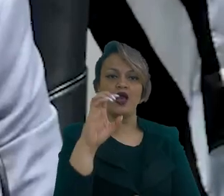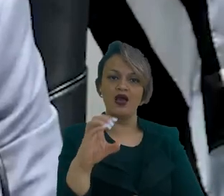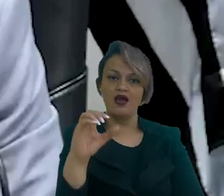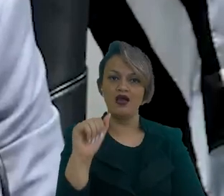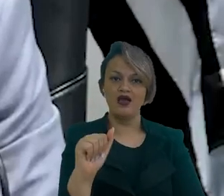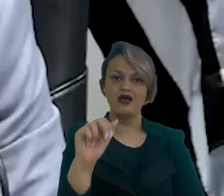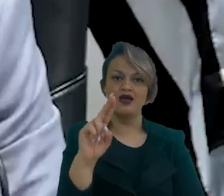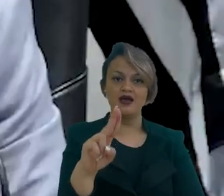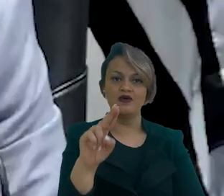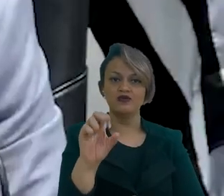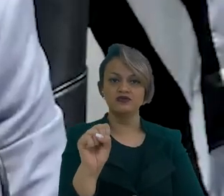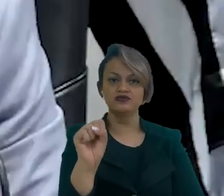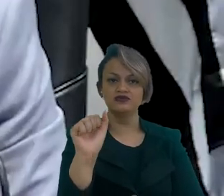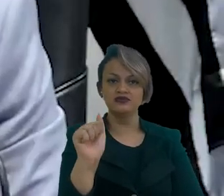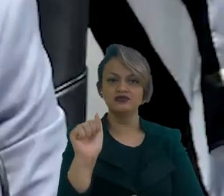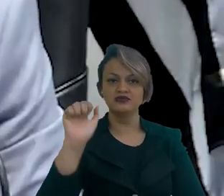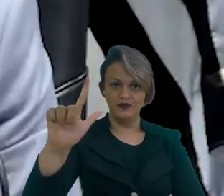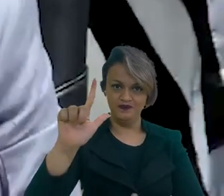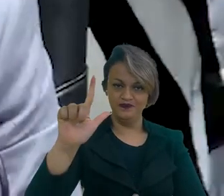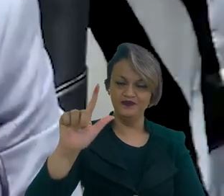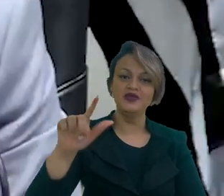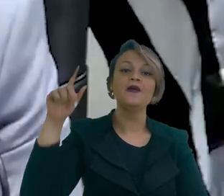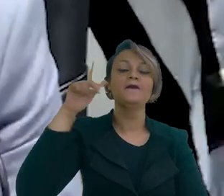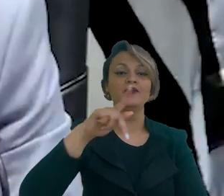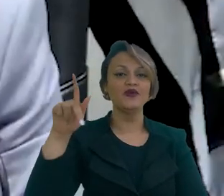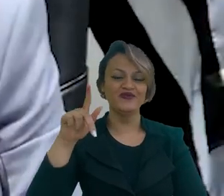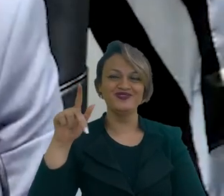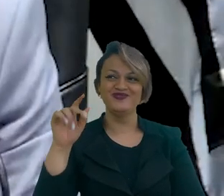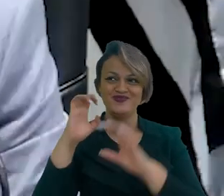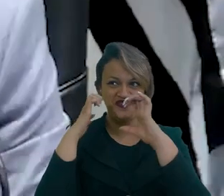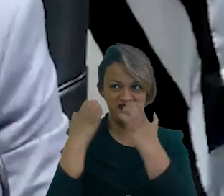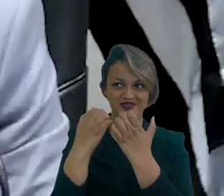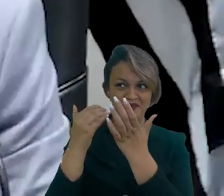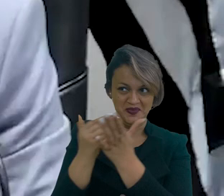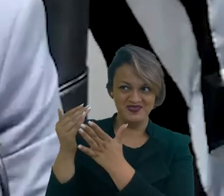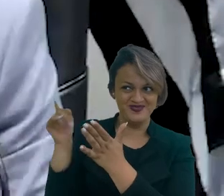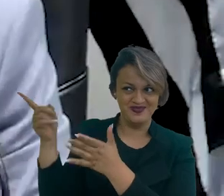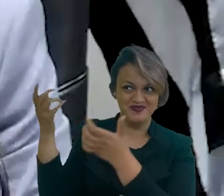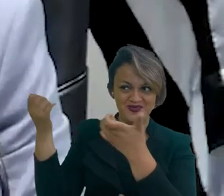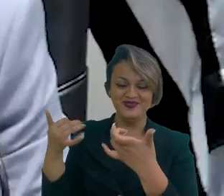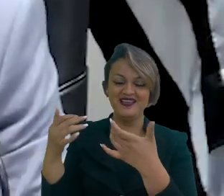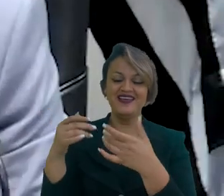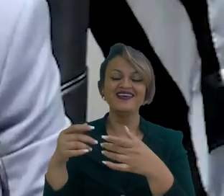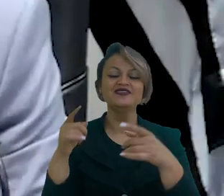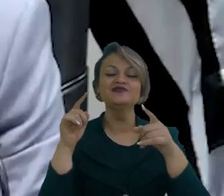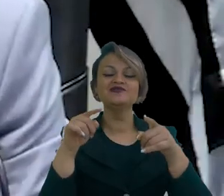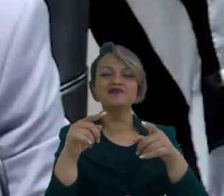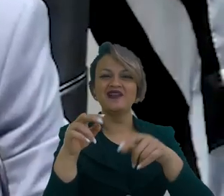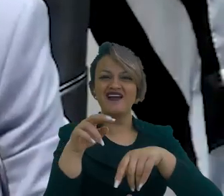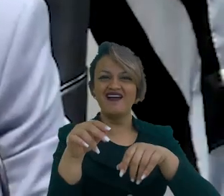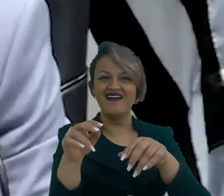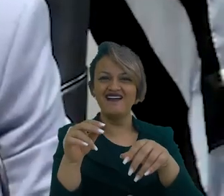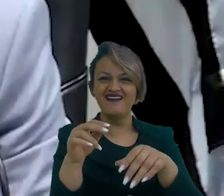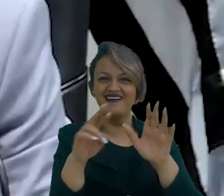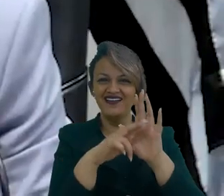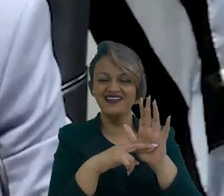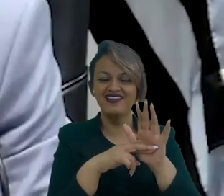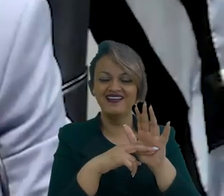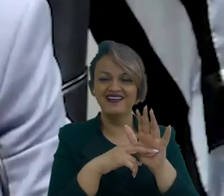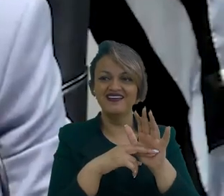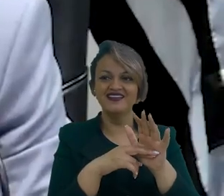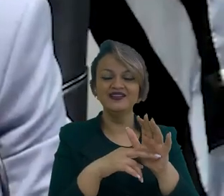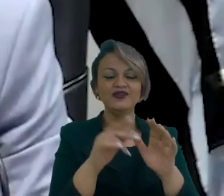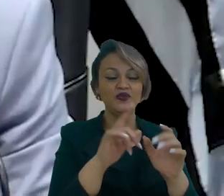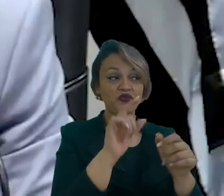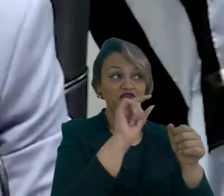causal ao professor mayran também logo na abertura do evento né professora mencionou uma regra física né tudo